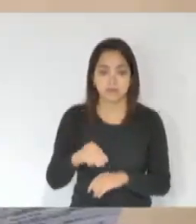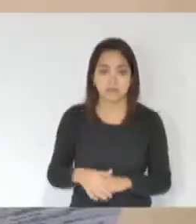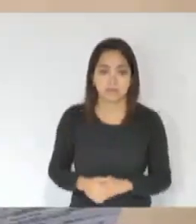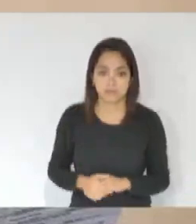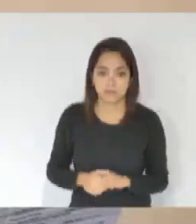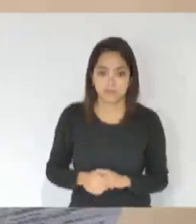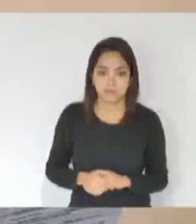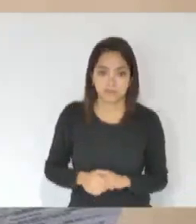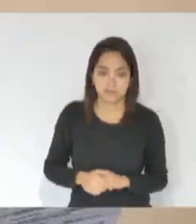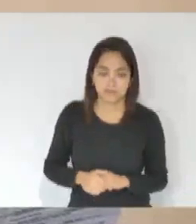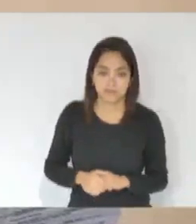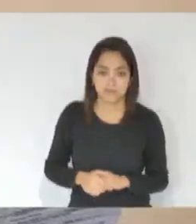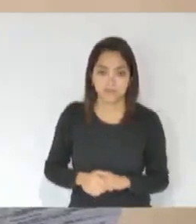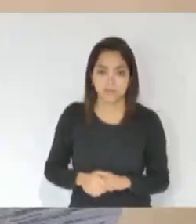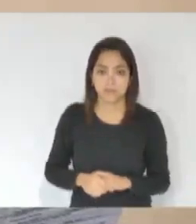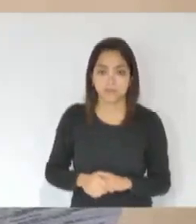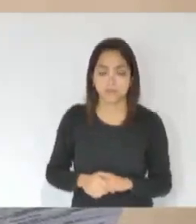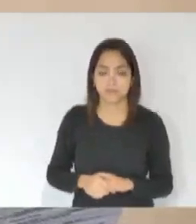segundos.